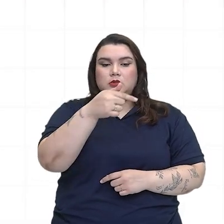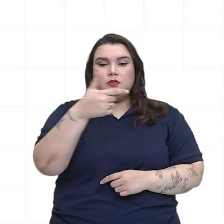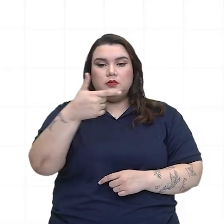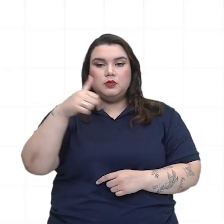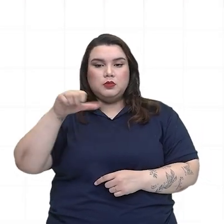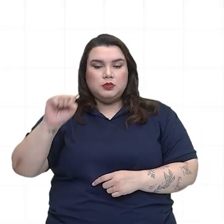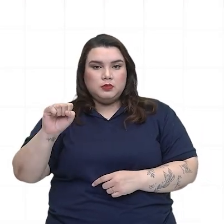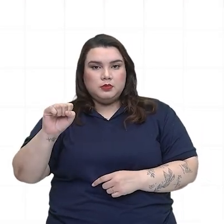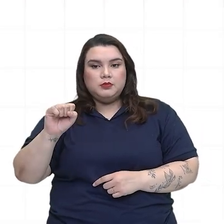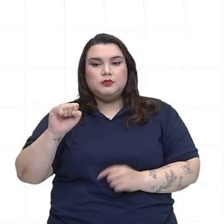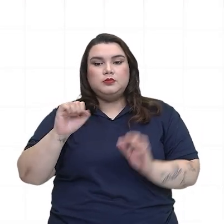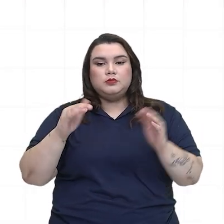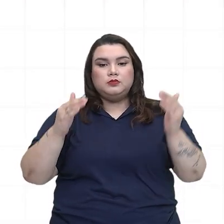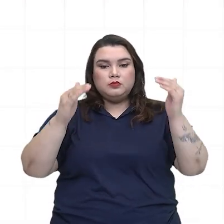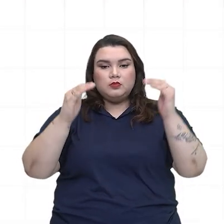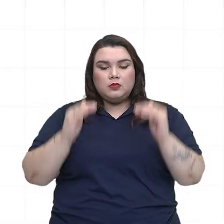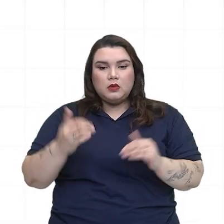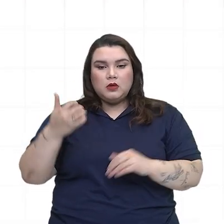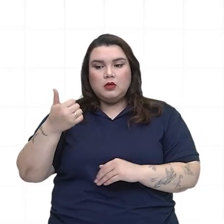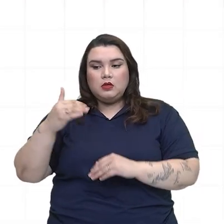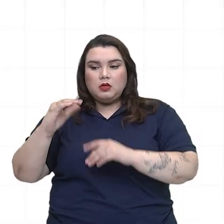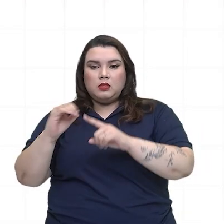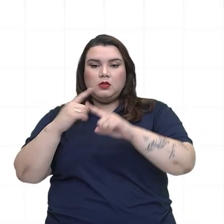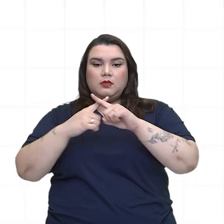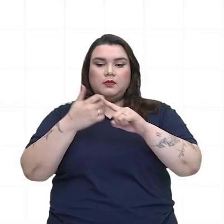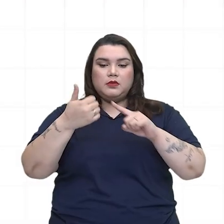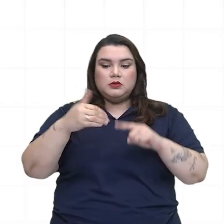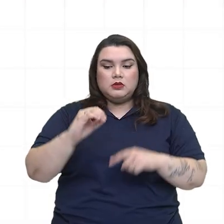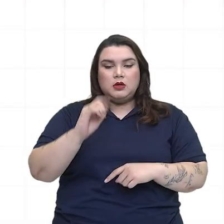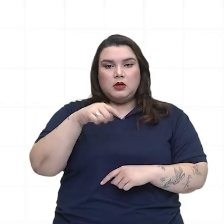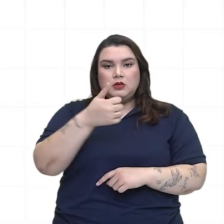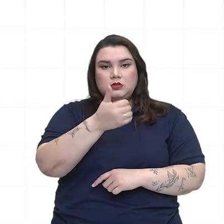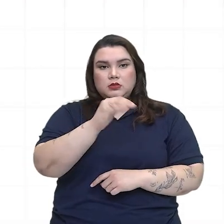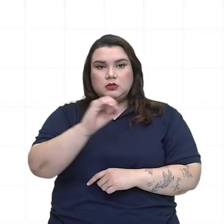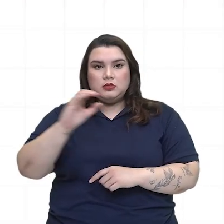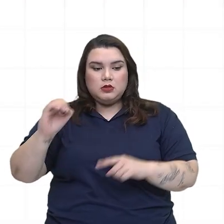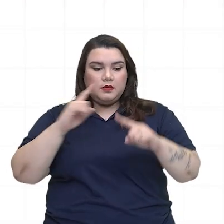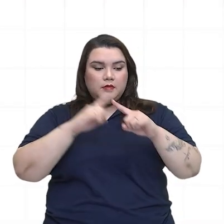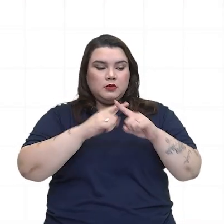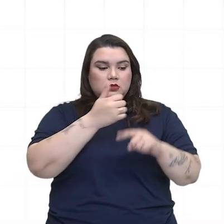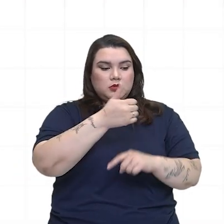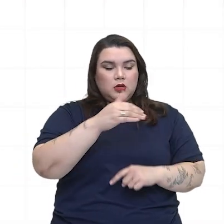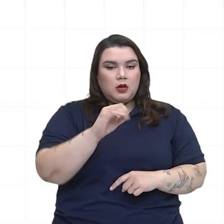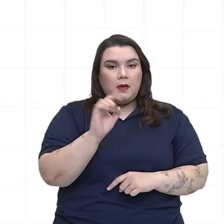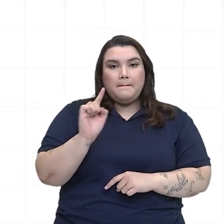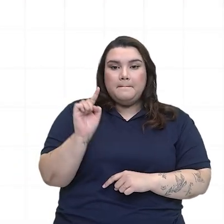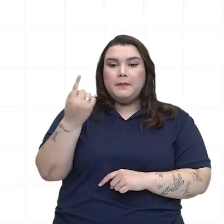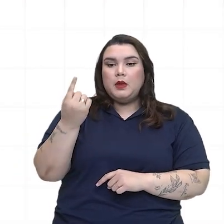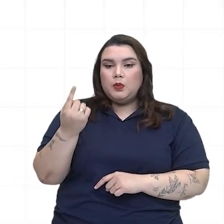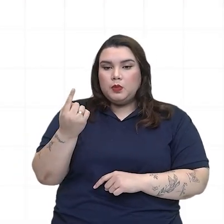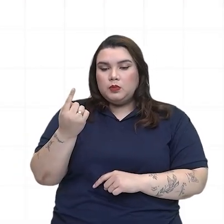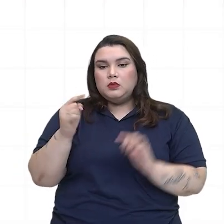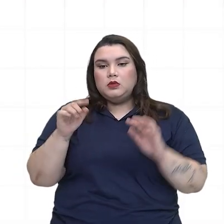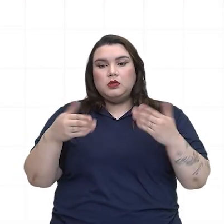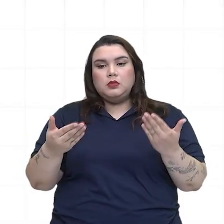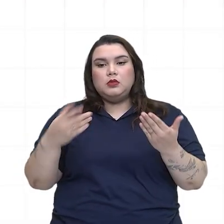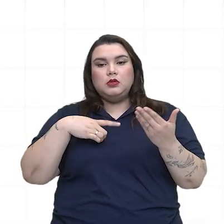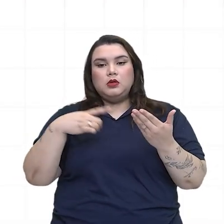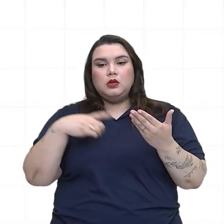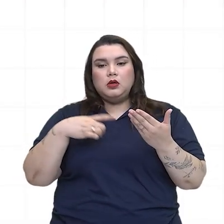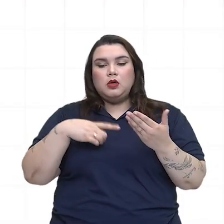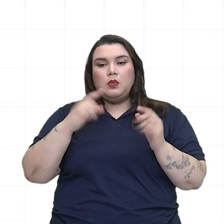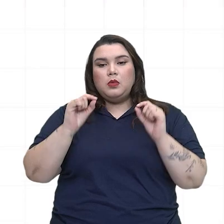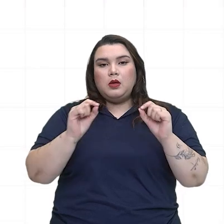1.728. E aqui embaixo também, 10 vezes 10, 100. 100 vezes 10, 1.000. E aí nós temos